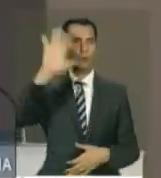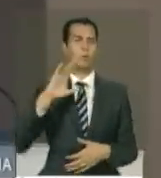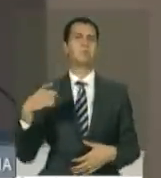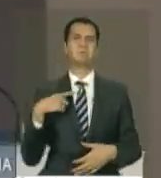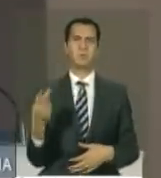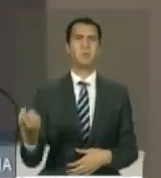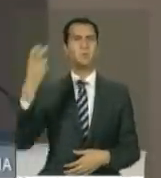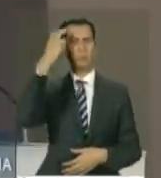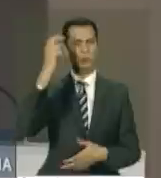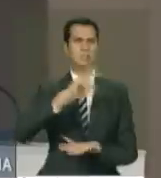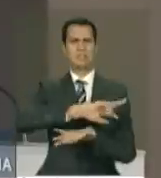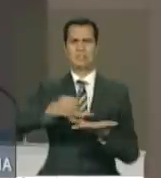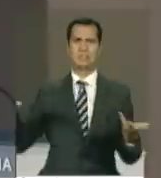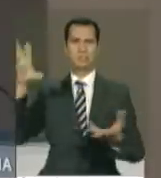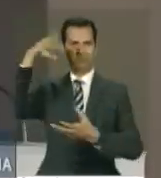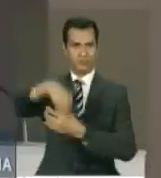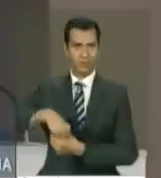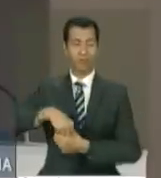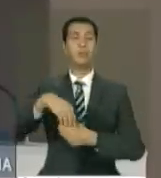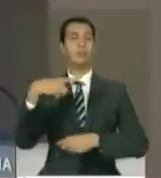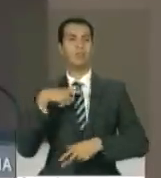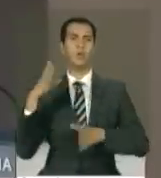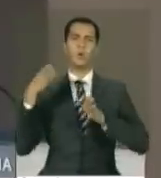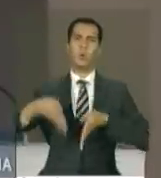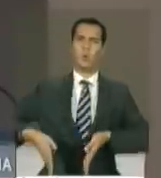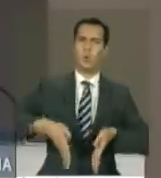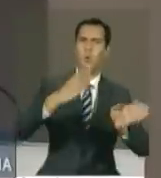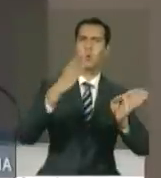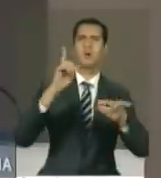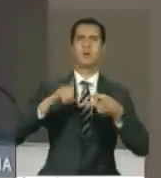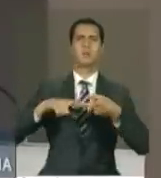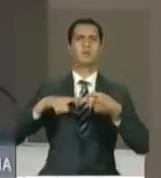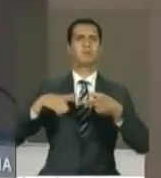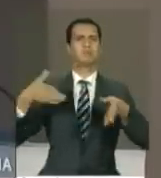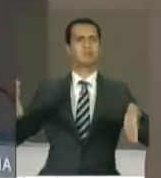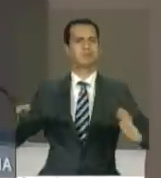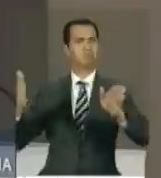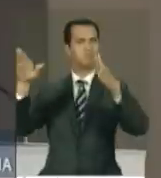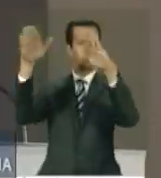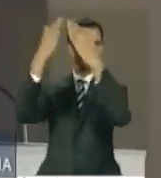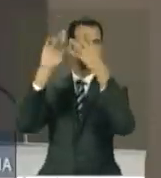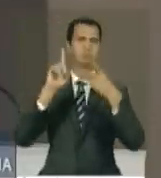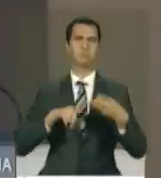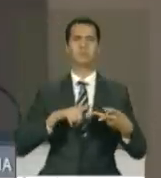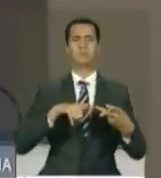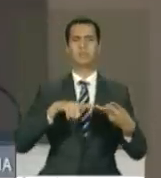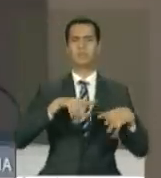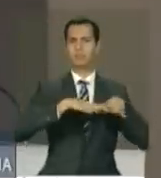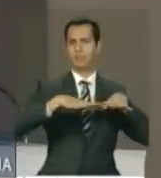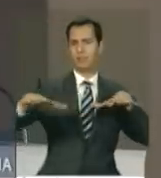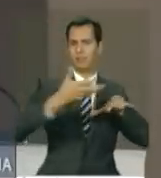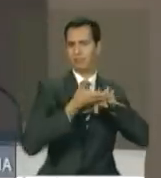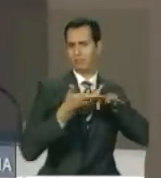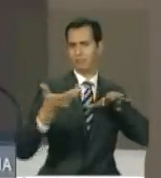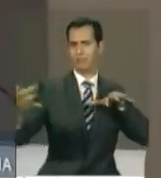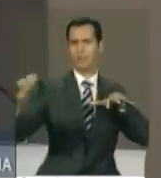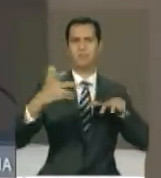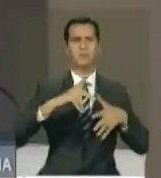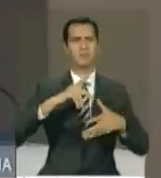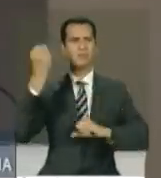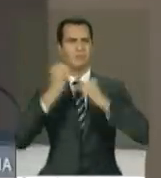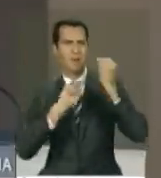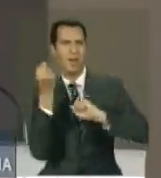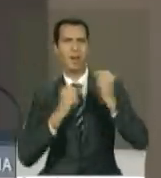Em suas ruas, monumentos, campos, fábricas e cafés, a Europa é também um lugar de